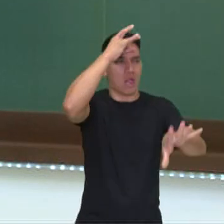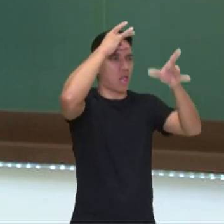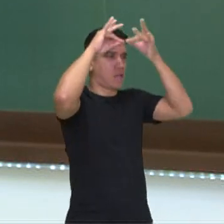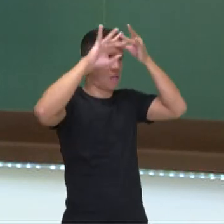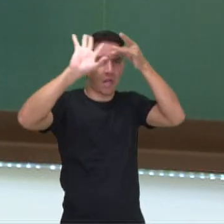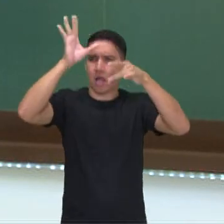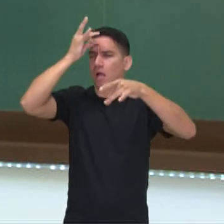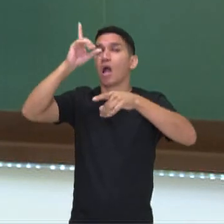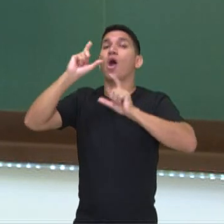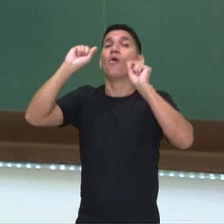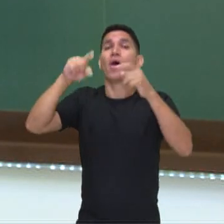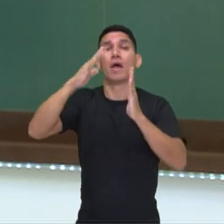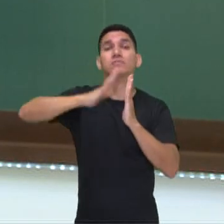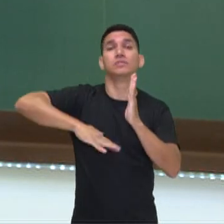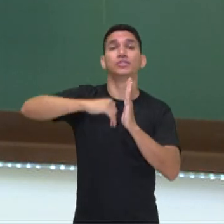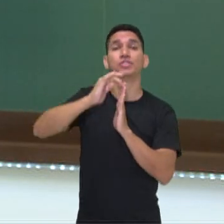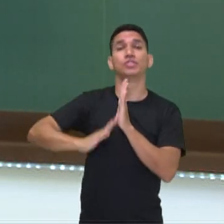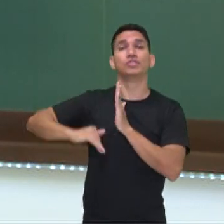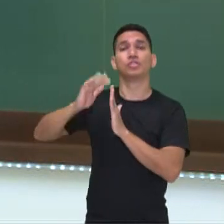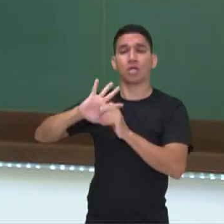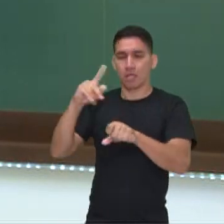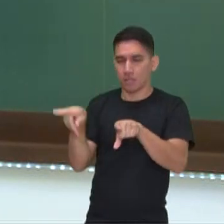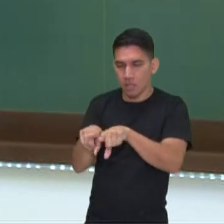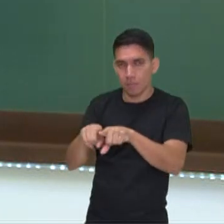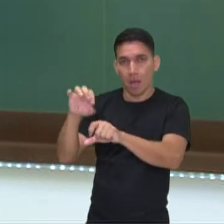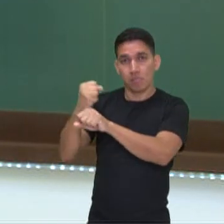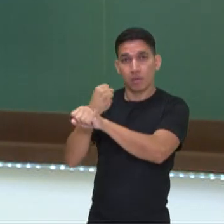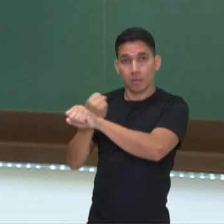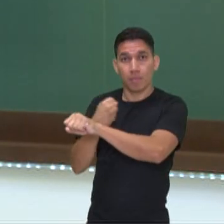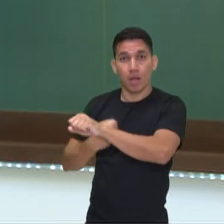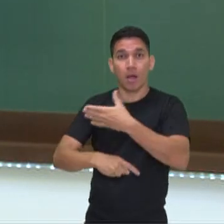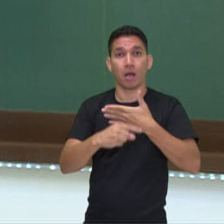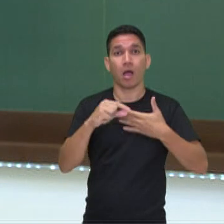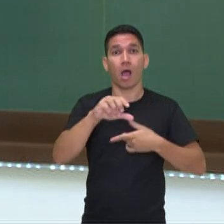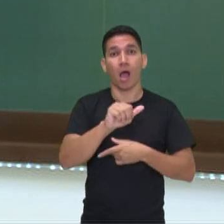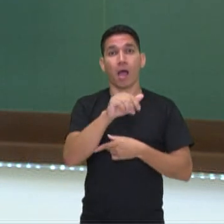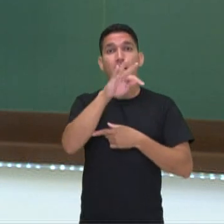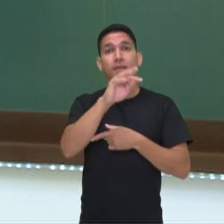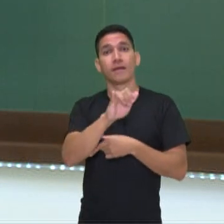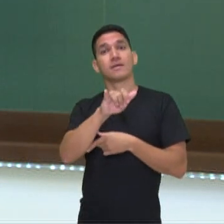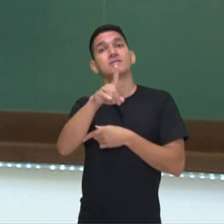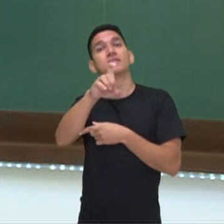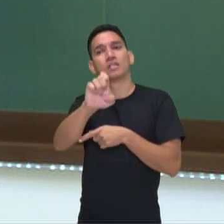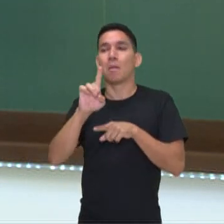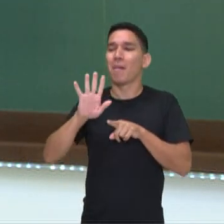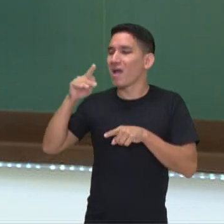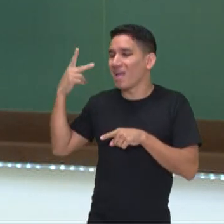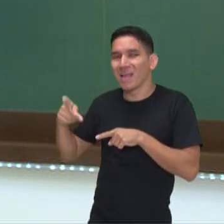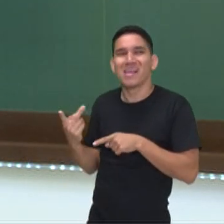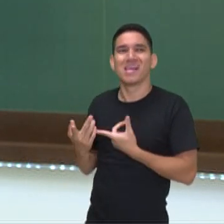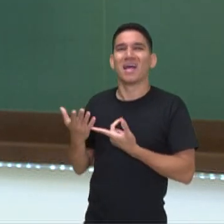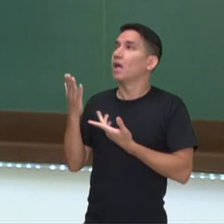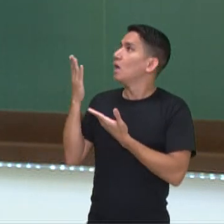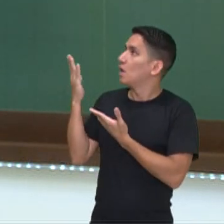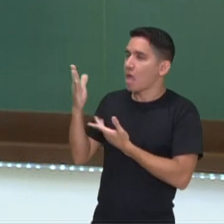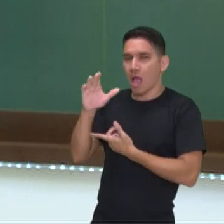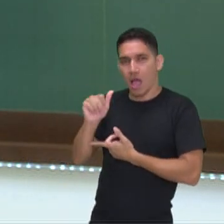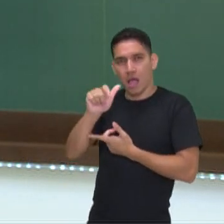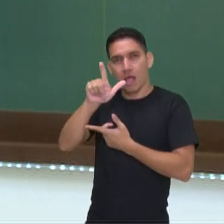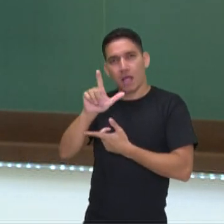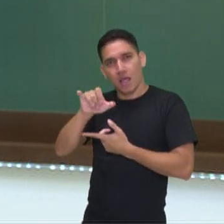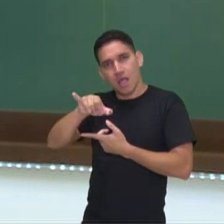são pinturas, né, das esculturas do mestre Ataíde, né? Mas o Aleijadinho já tem uma caracterização um pouquinho